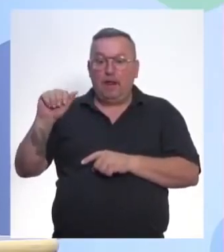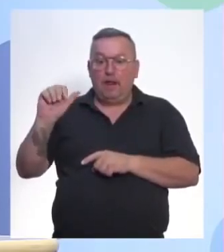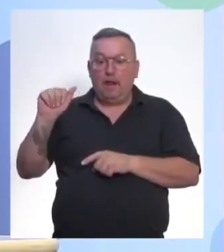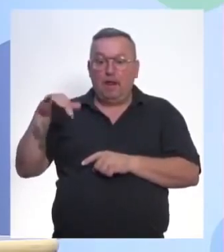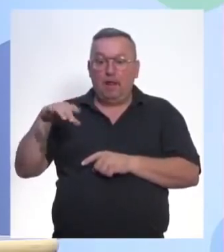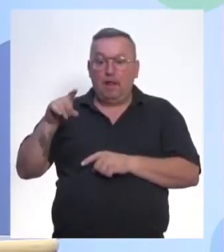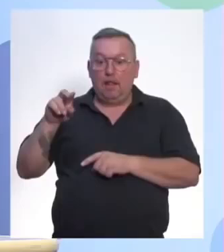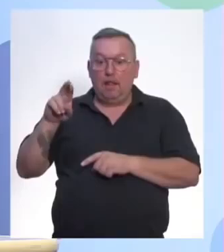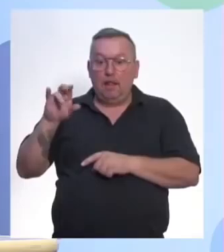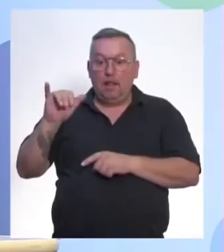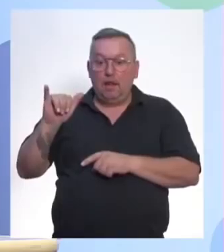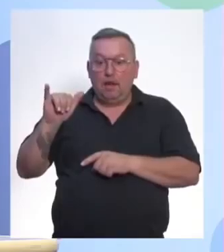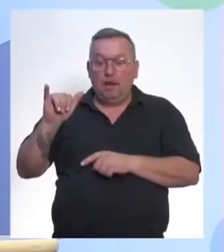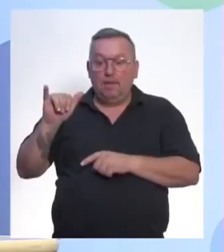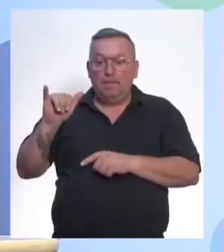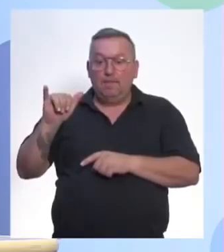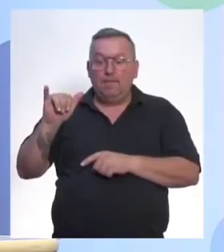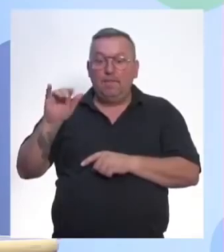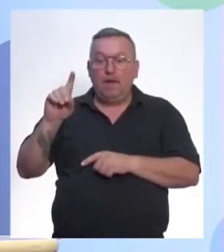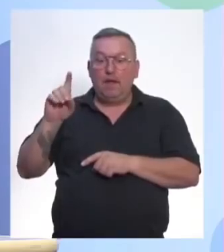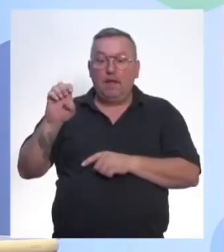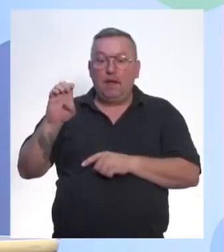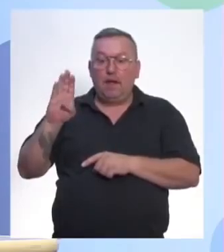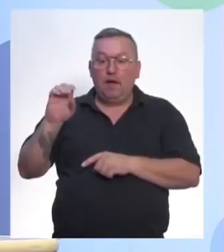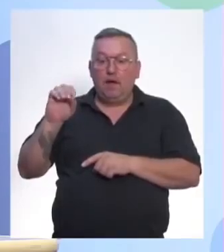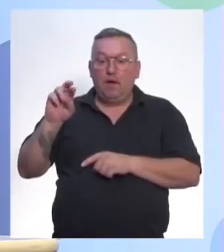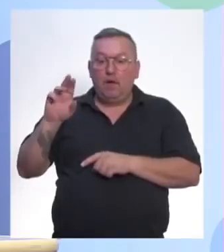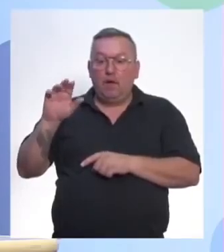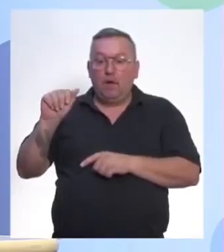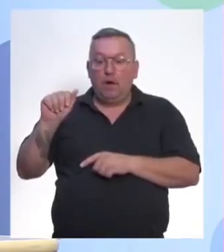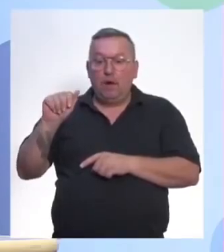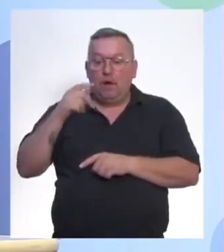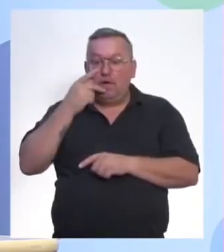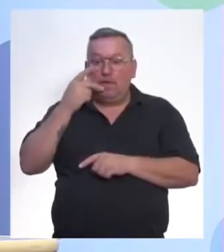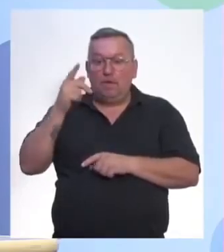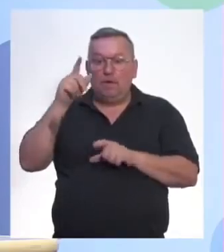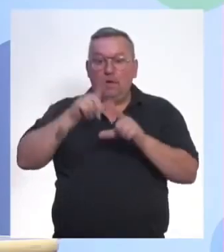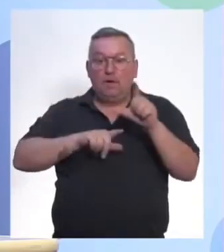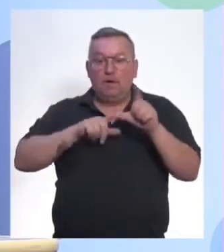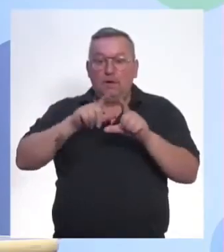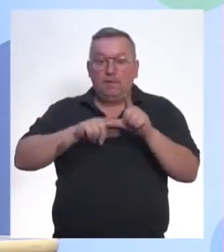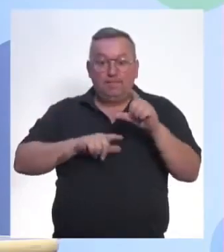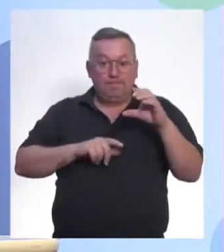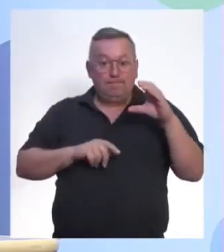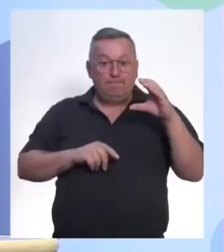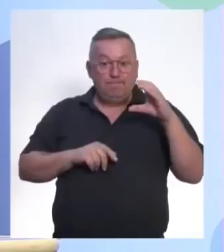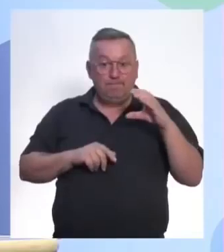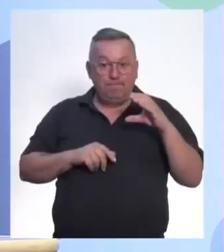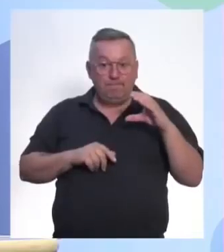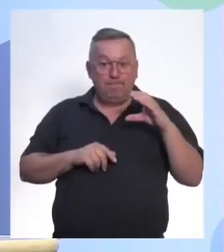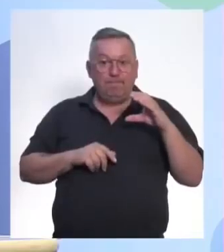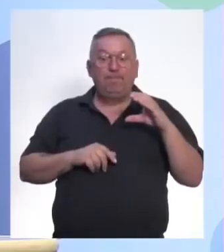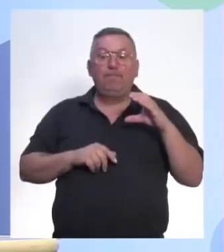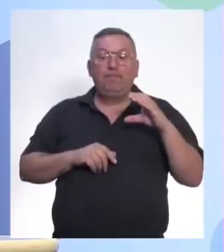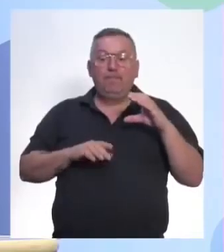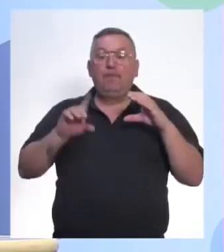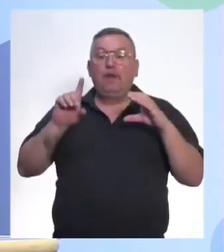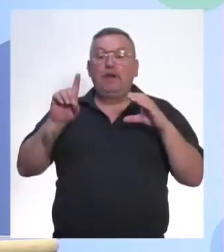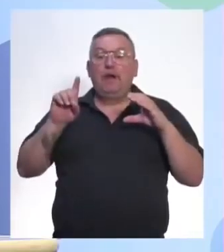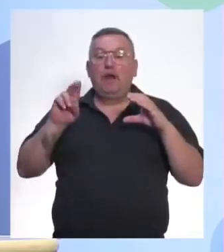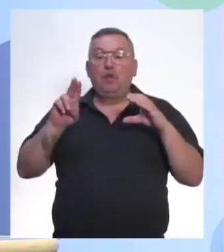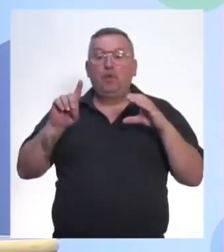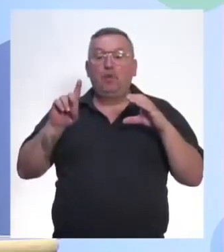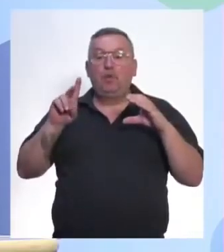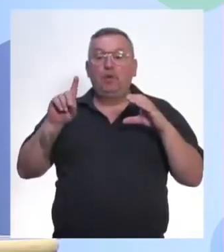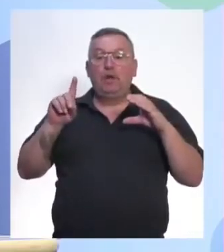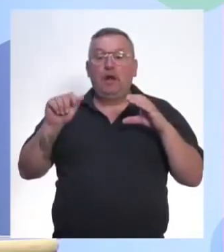Andrei e a Débora, que disseram que é a letra C. E eu sei que a Duda também está